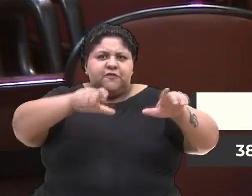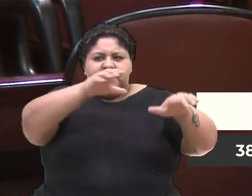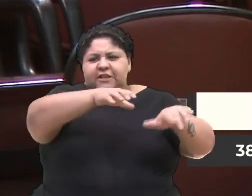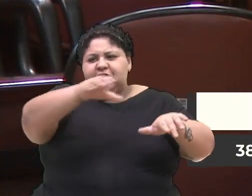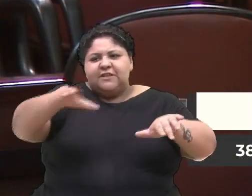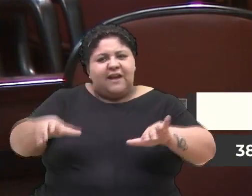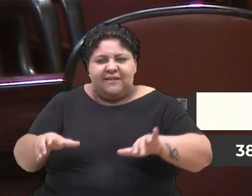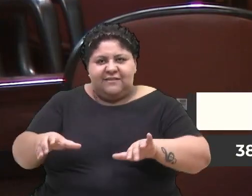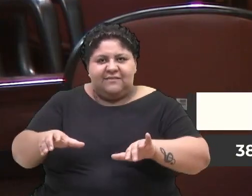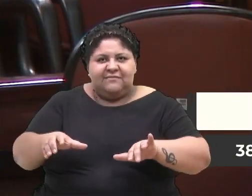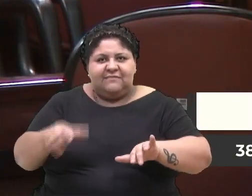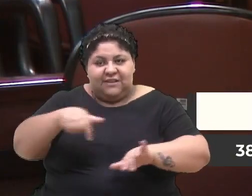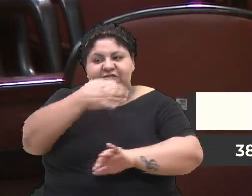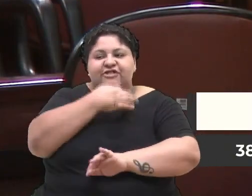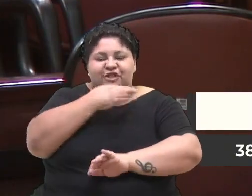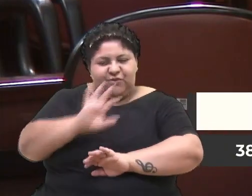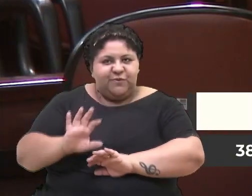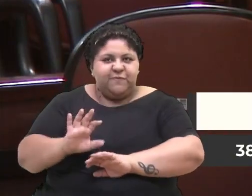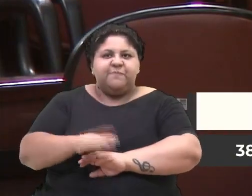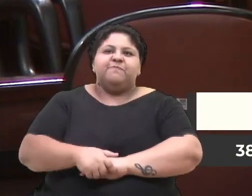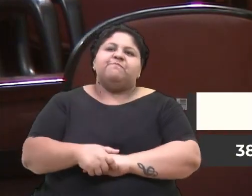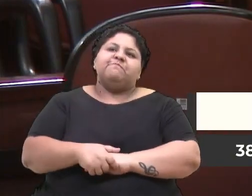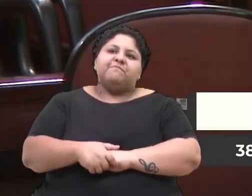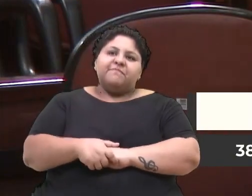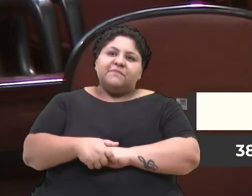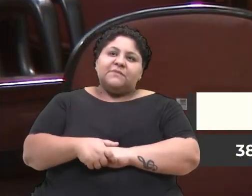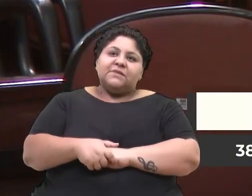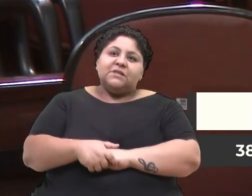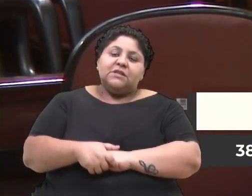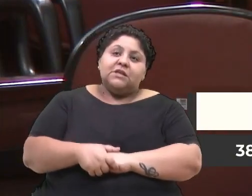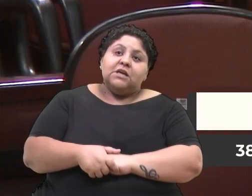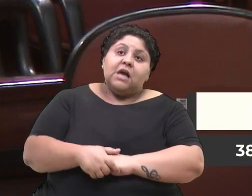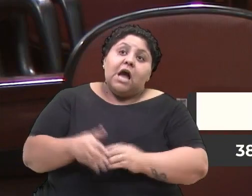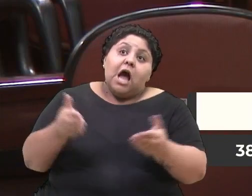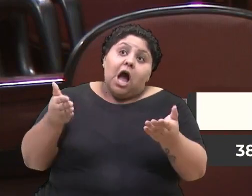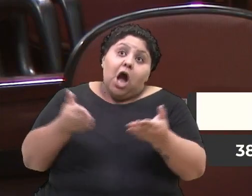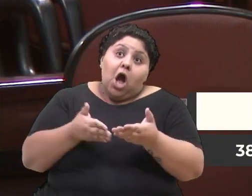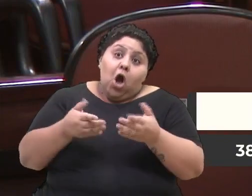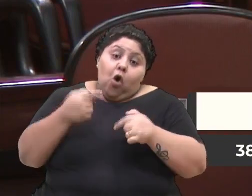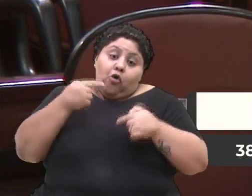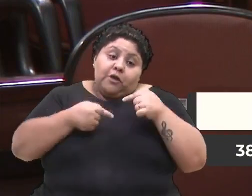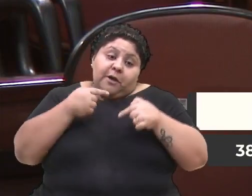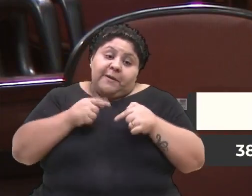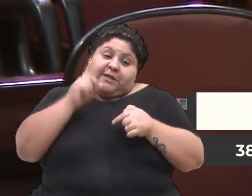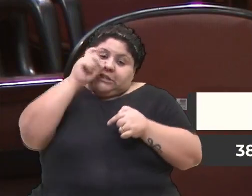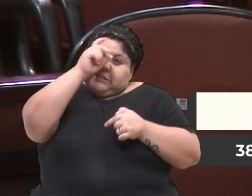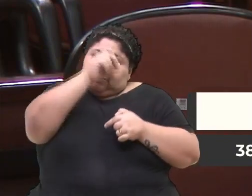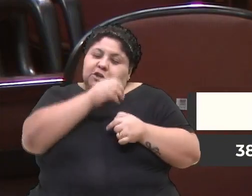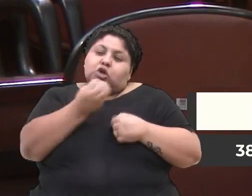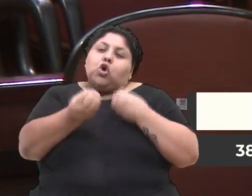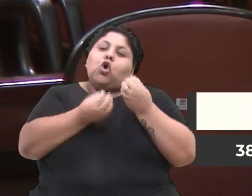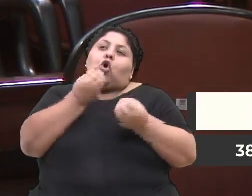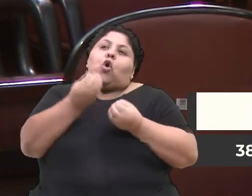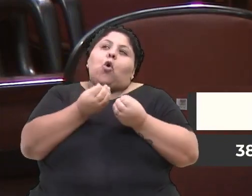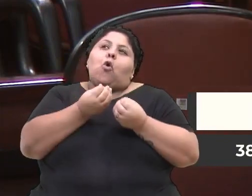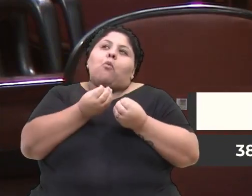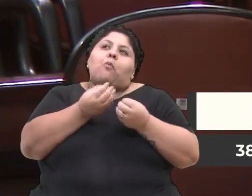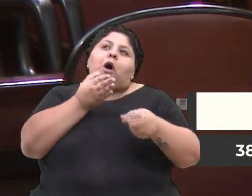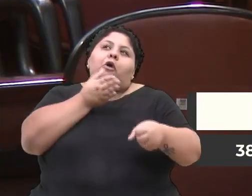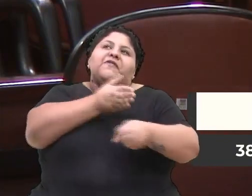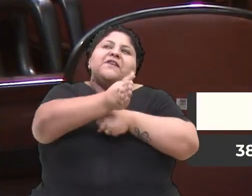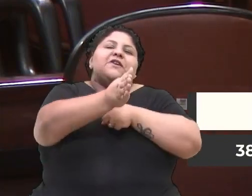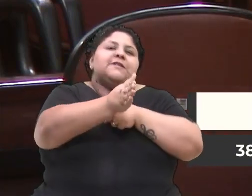Maesa. Até então estava meio atravessado o debate, vereadora Rose, sobre a questão de como seria a concessão, de